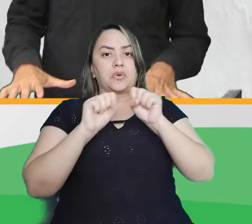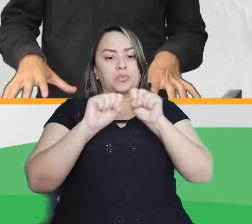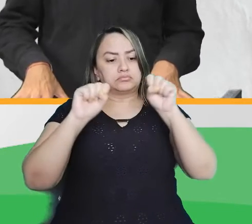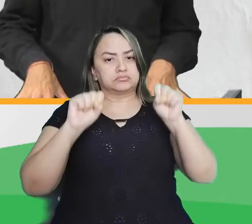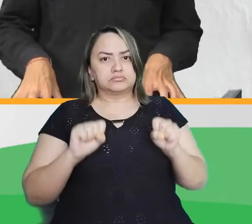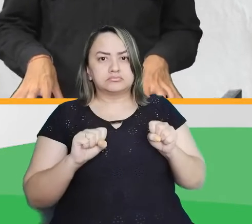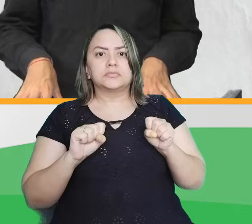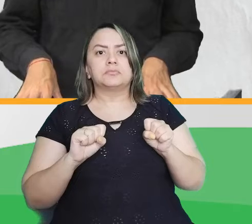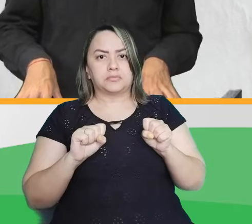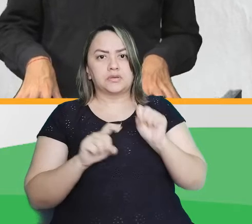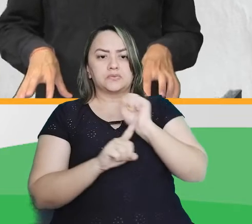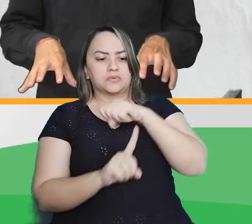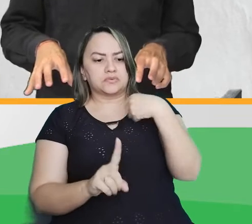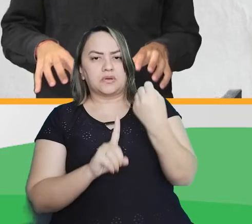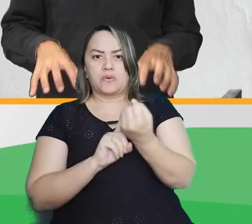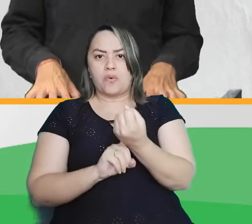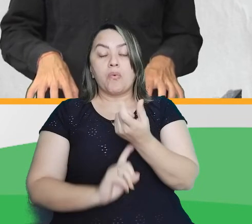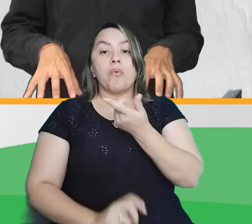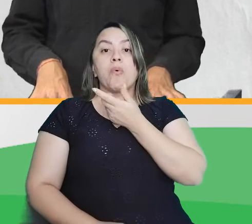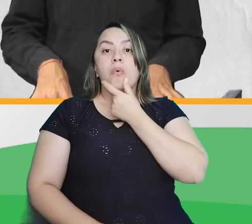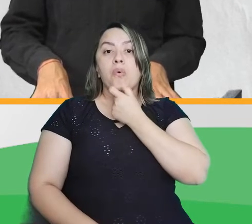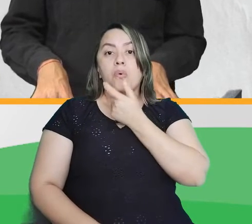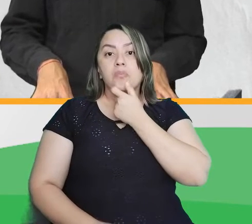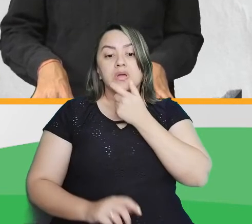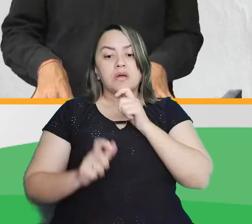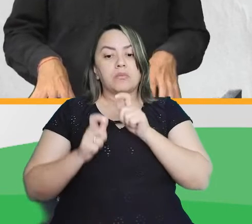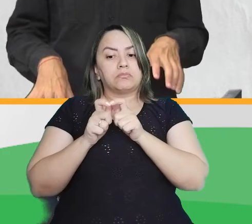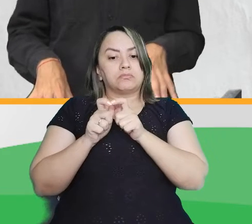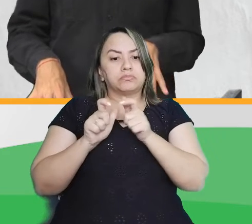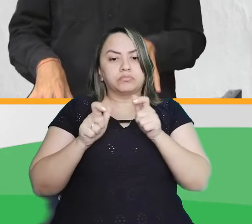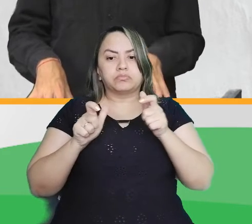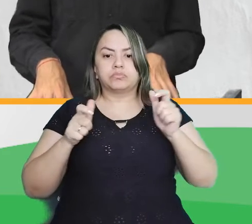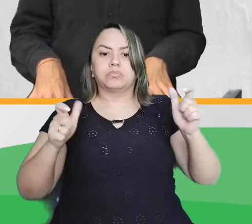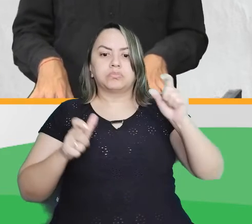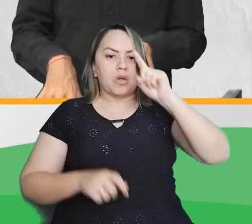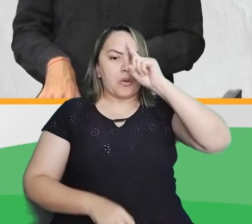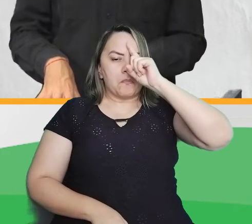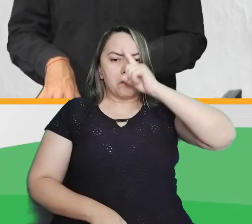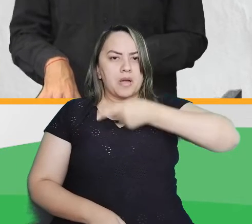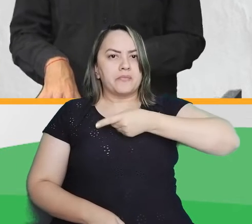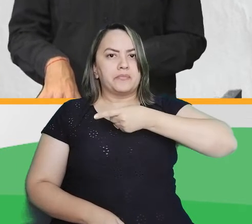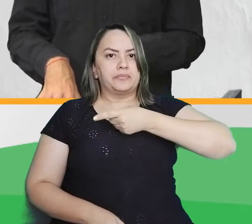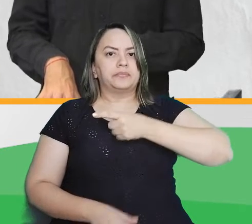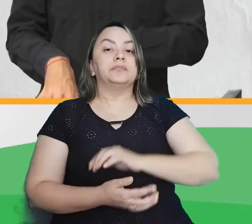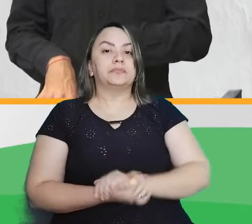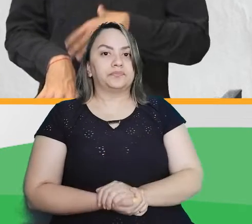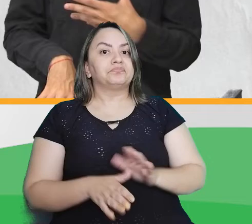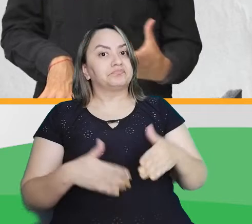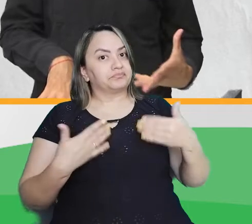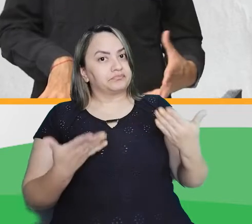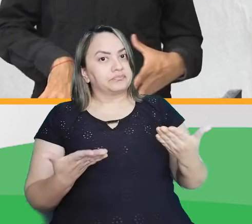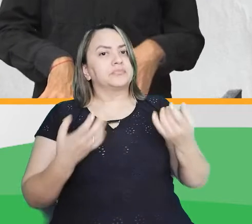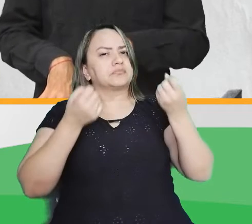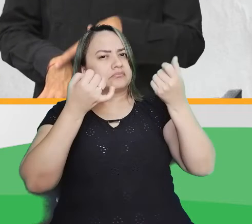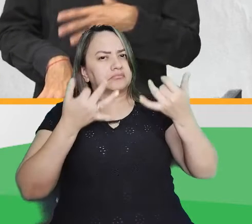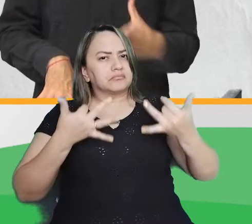em que homens ocupam a centralidade do poder. Essa definição ajuda a gente a